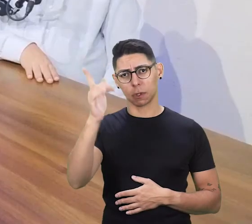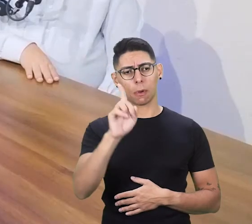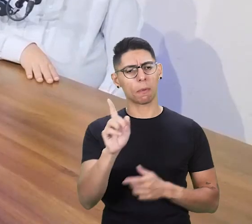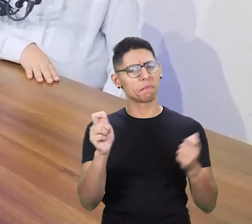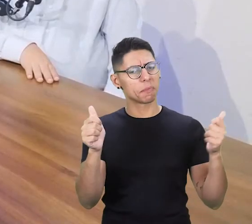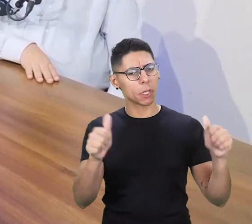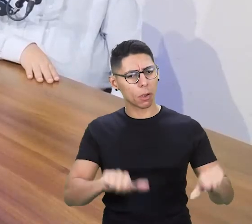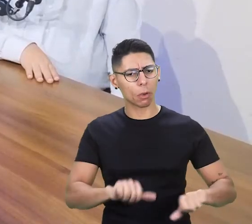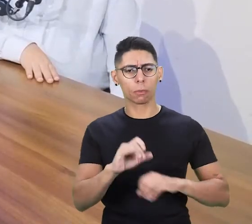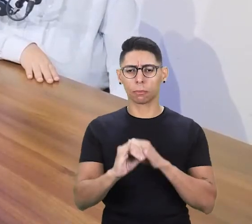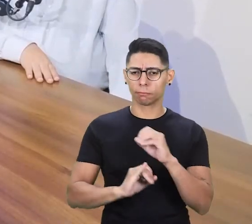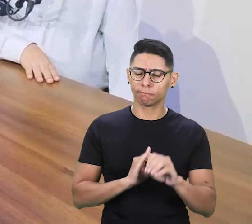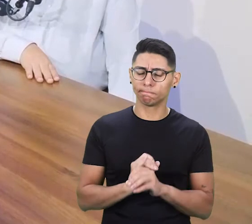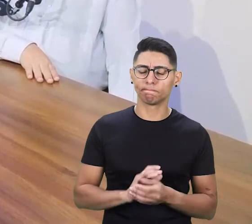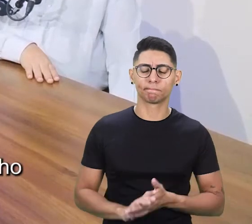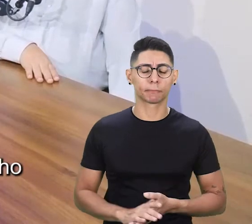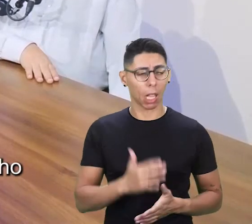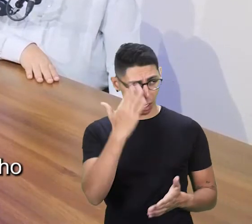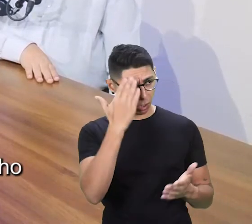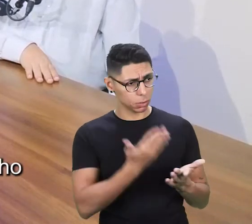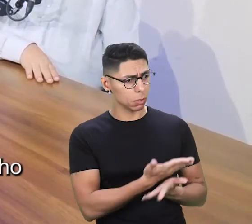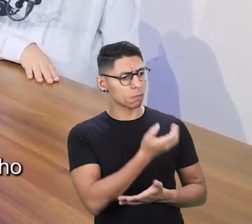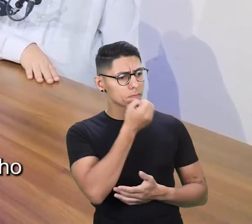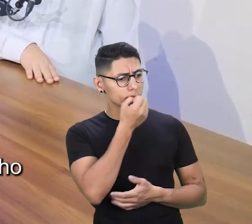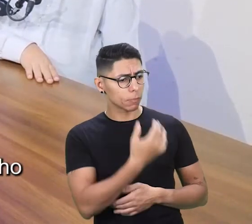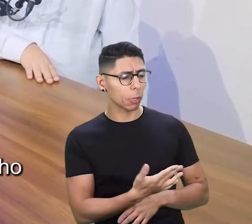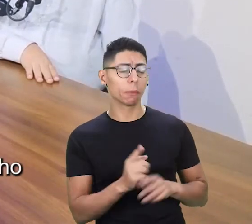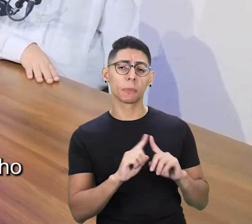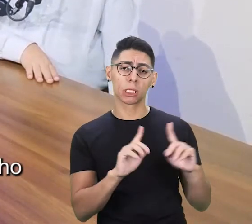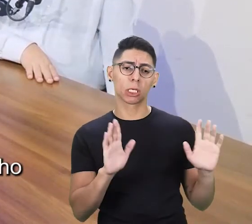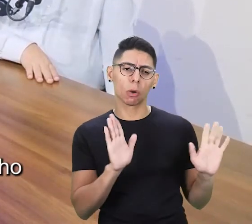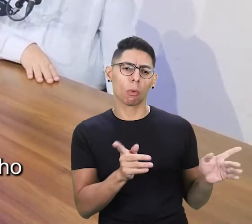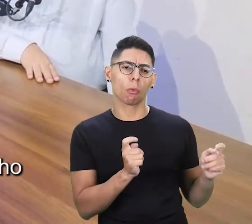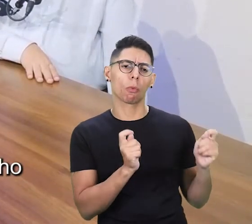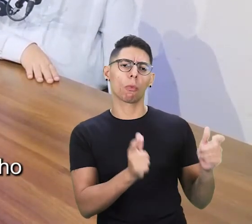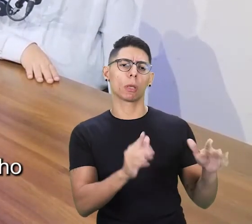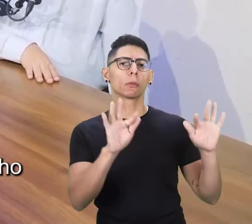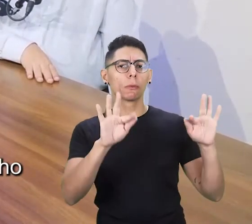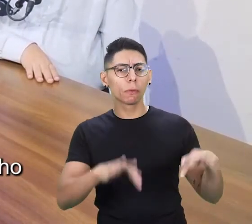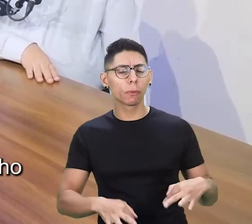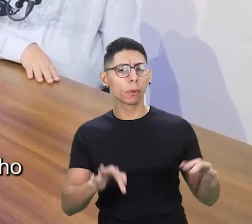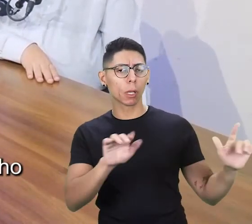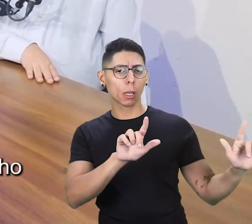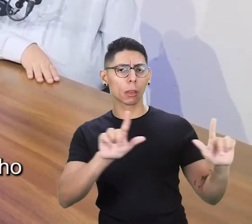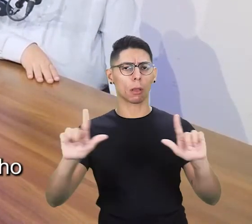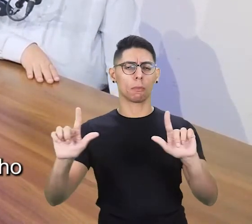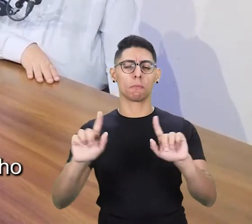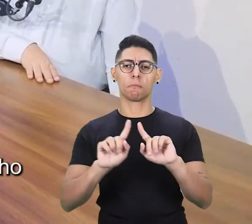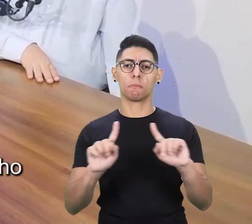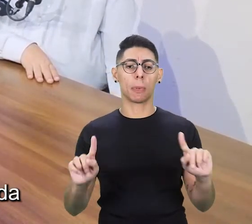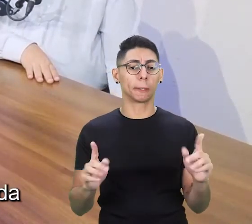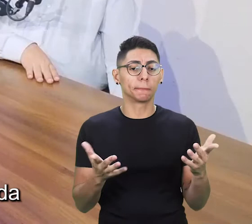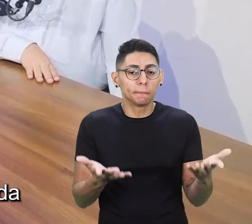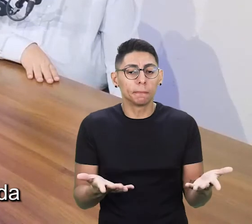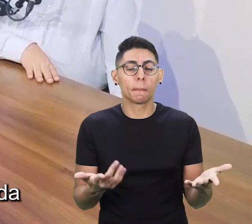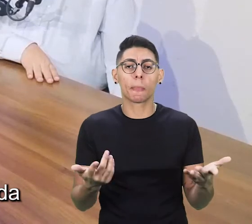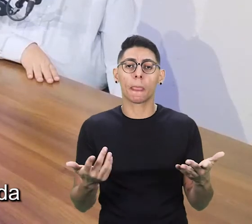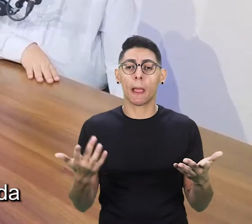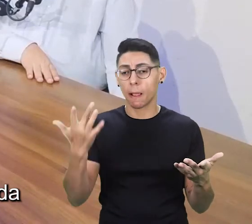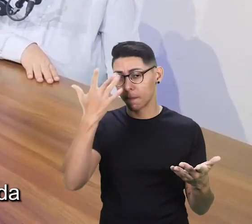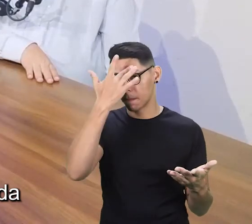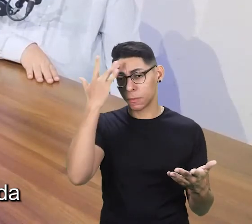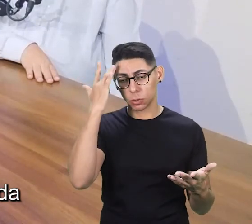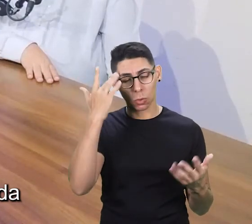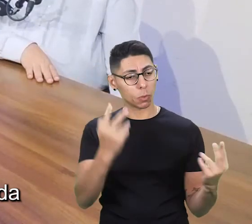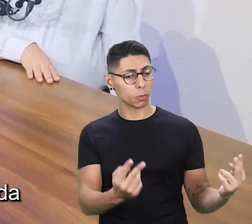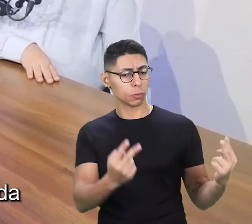Eu acredito. Que coisa boa. Cláudia, nós já estamos aqui no finalzinho do programa, mas não tem jeito. As pessoas que